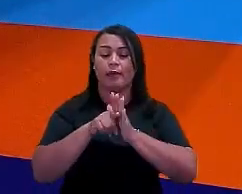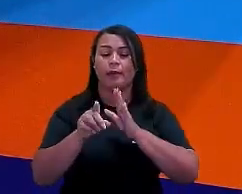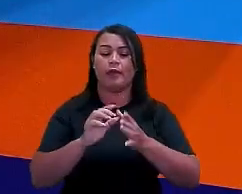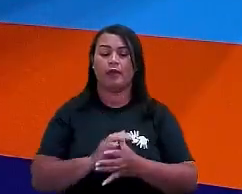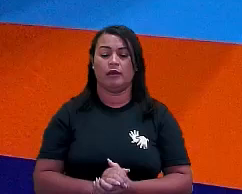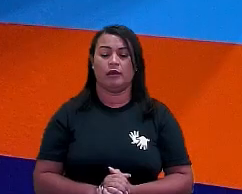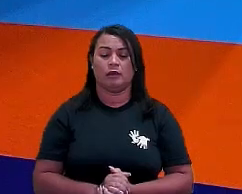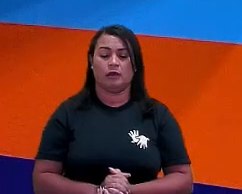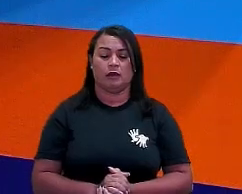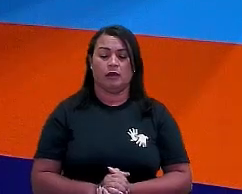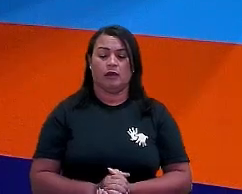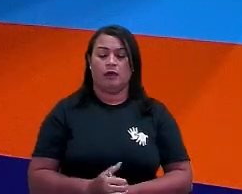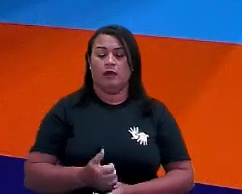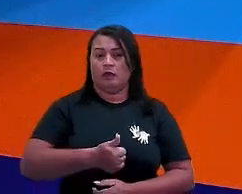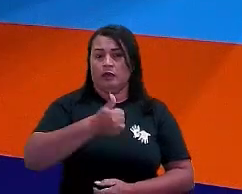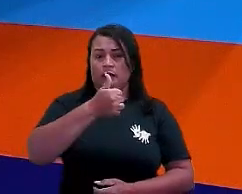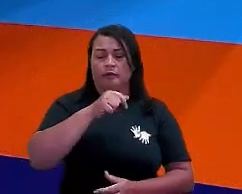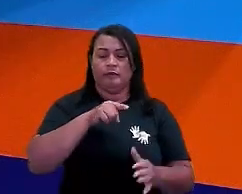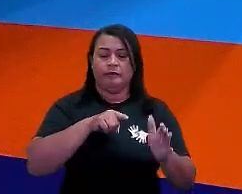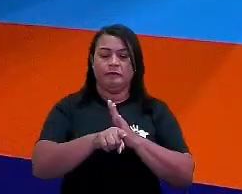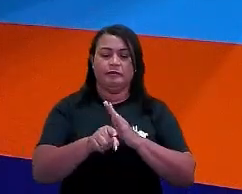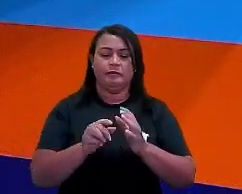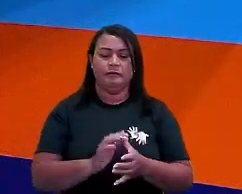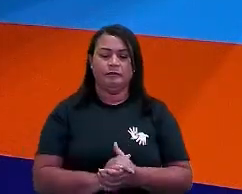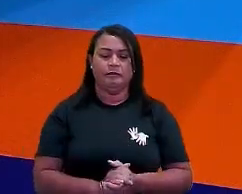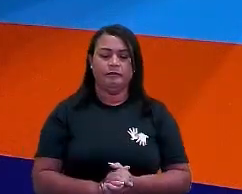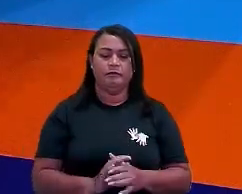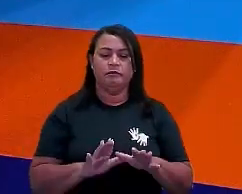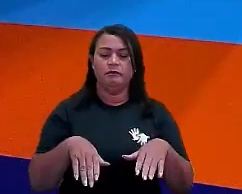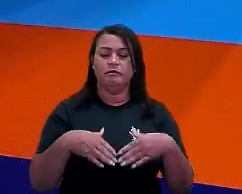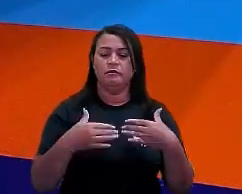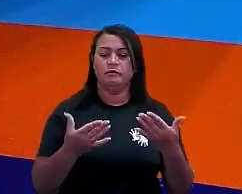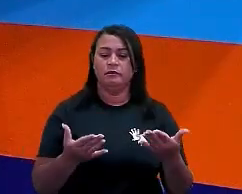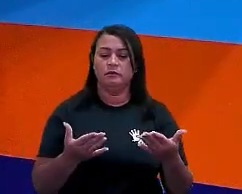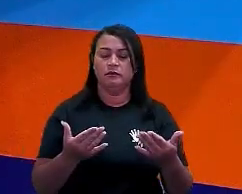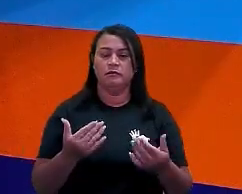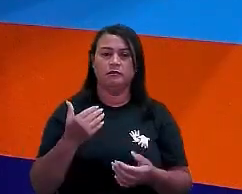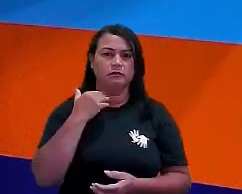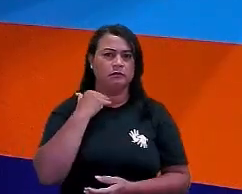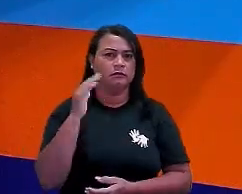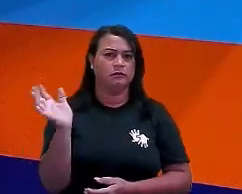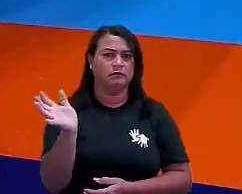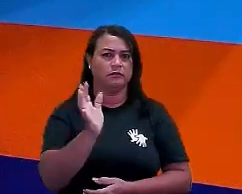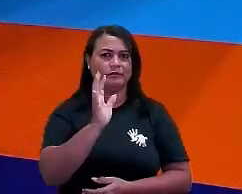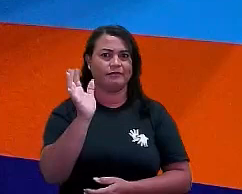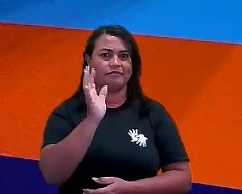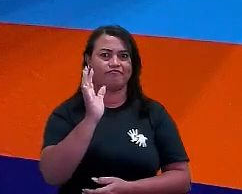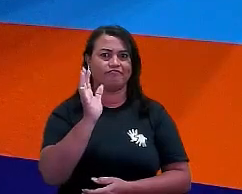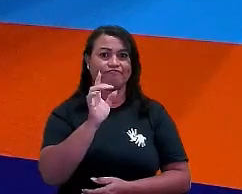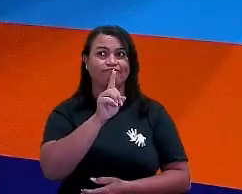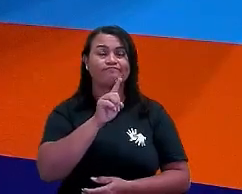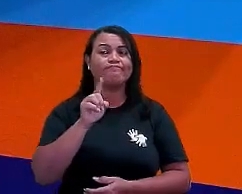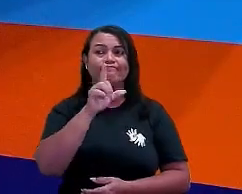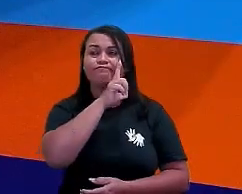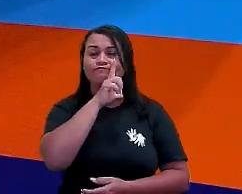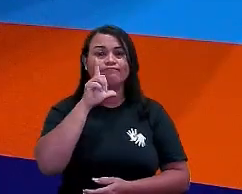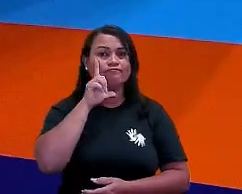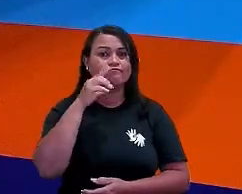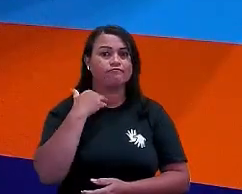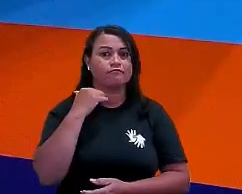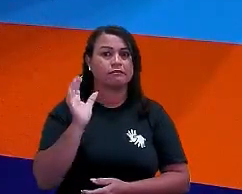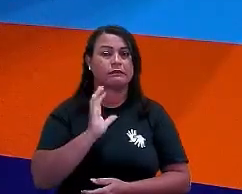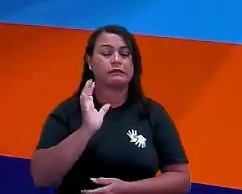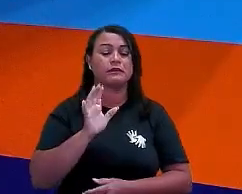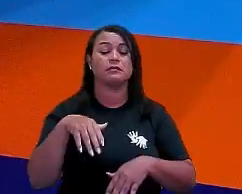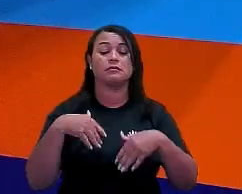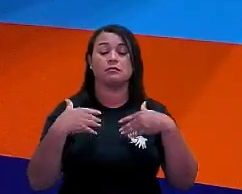perguntinhas. Primeira pergunta é o seguinte: qual é o produto mais caro? Se é o mais caro,